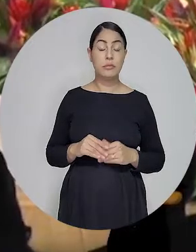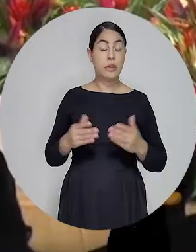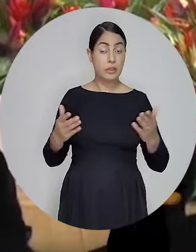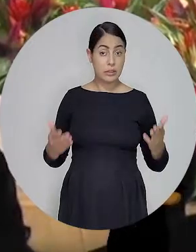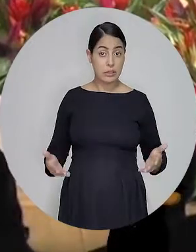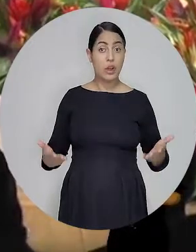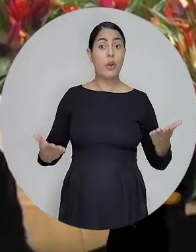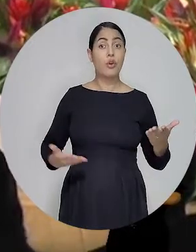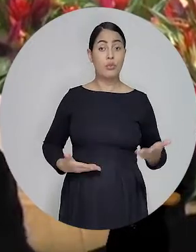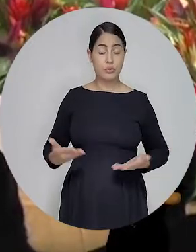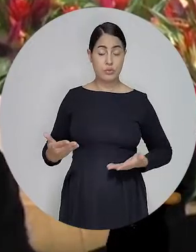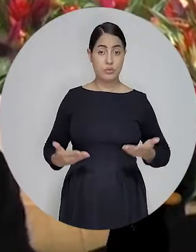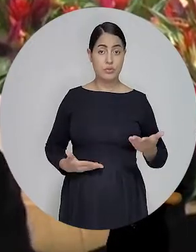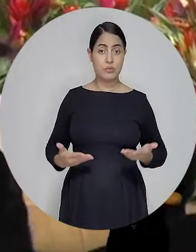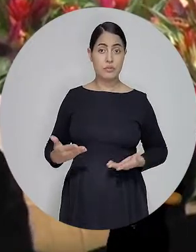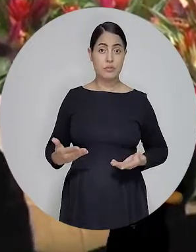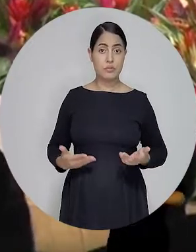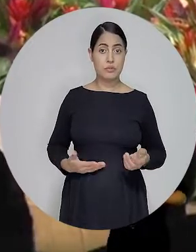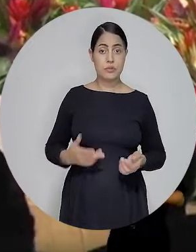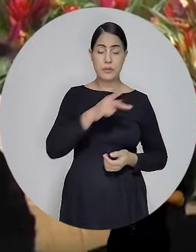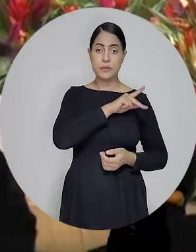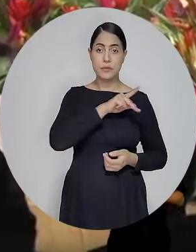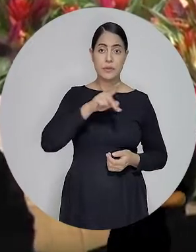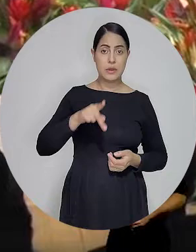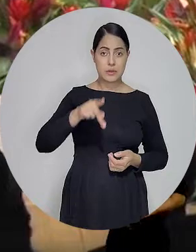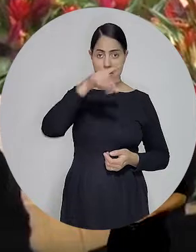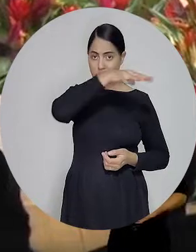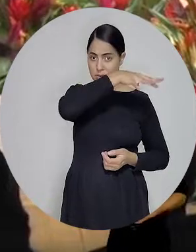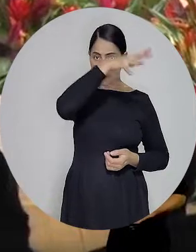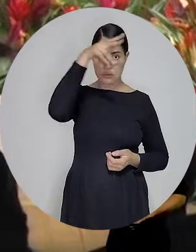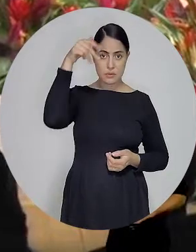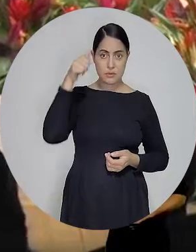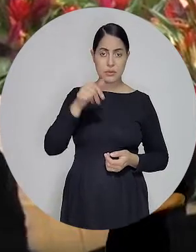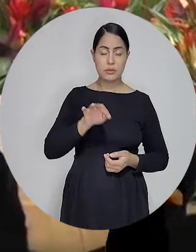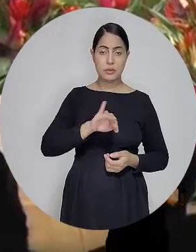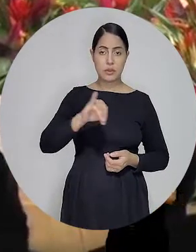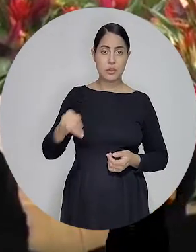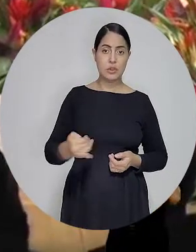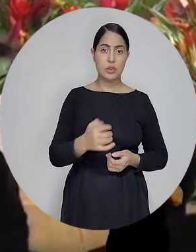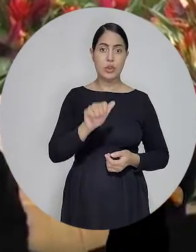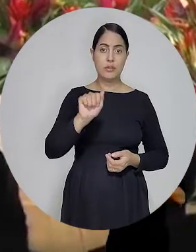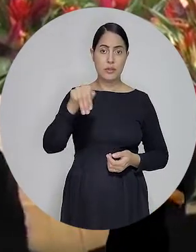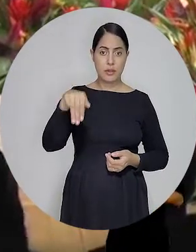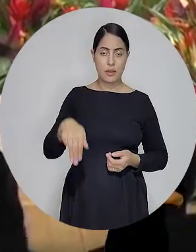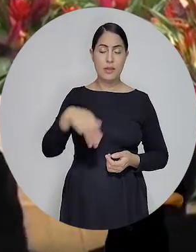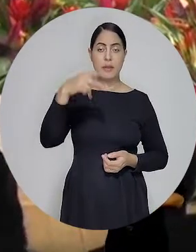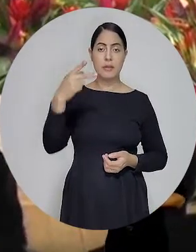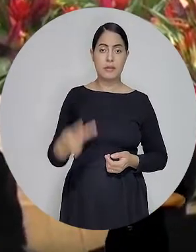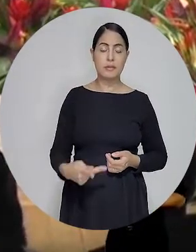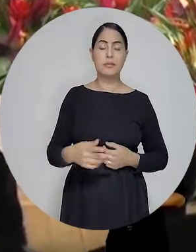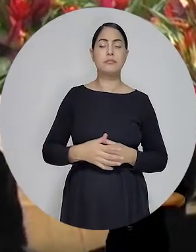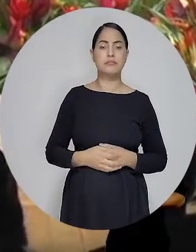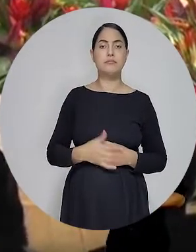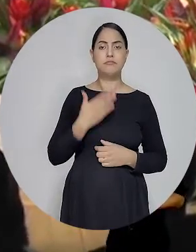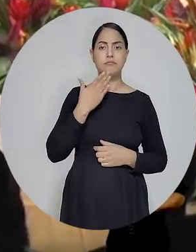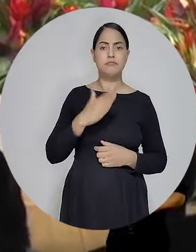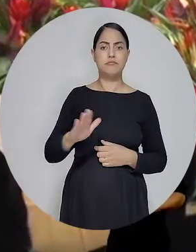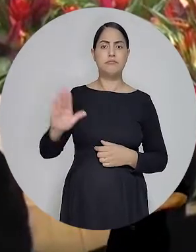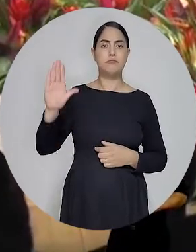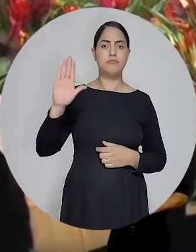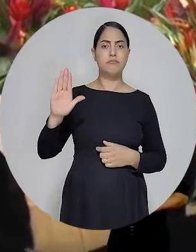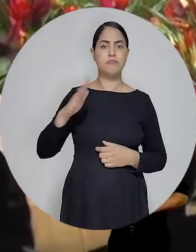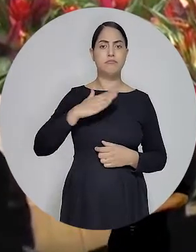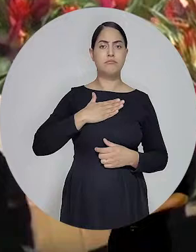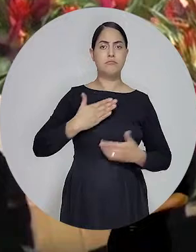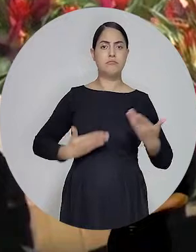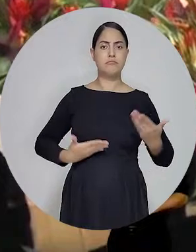Aceito o cargo de presidente do Egrégio Tribunal de Justiça do Estado do Amazonas, para o qual fui aclamado, e prometo desempenhar